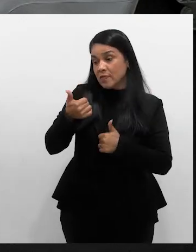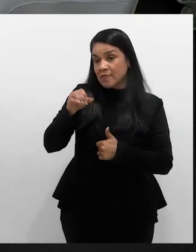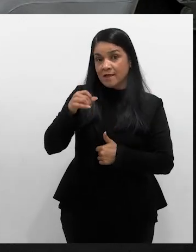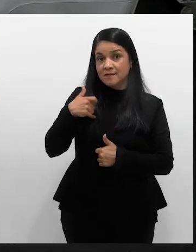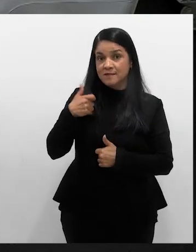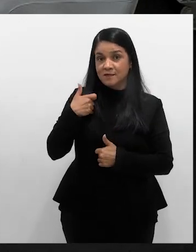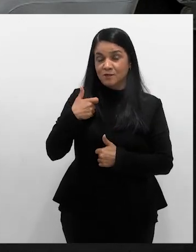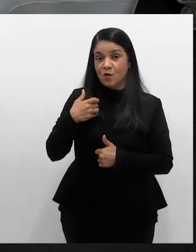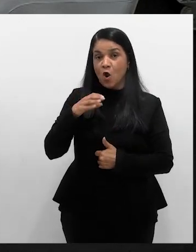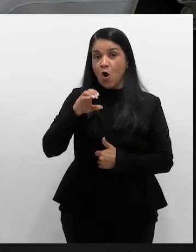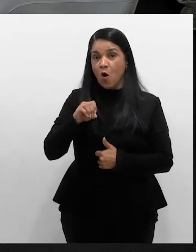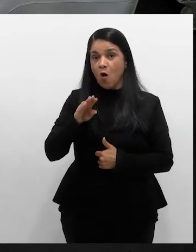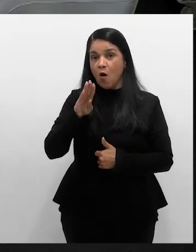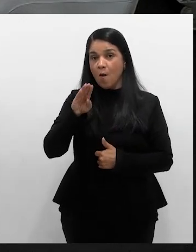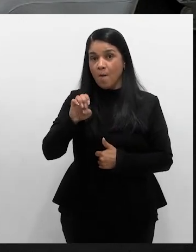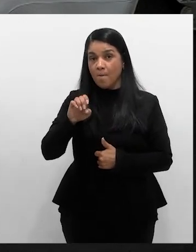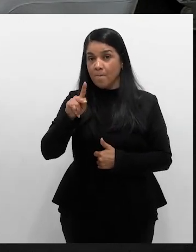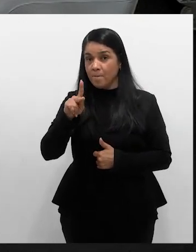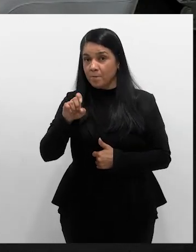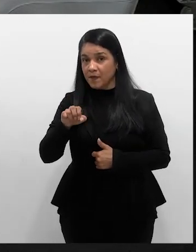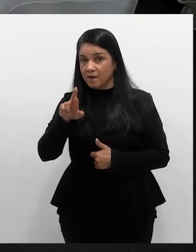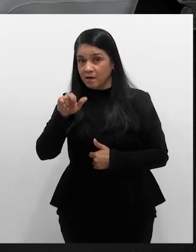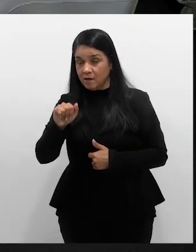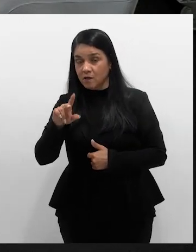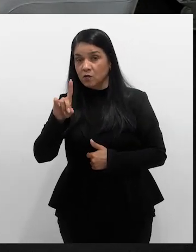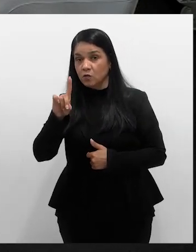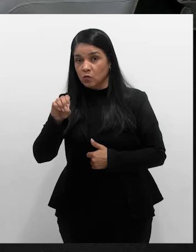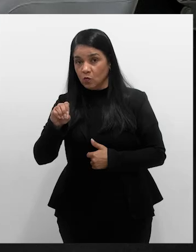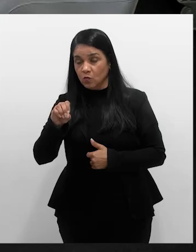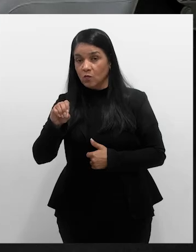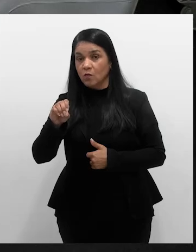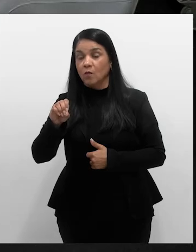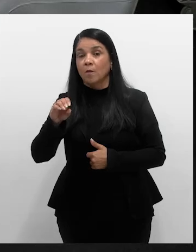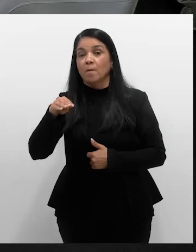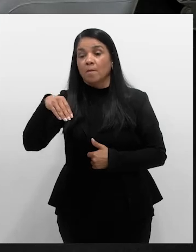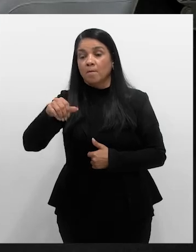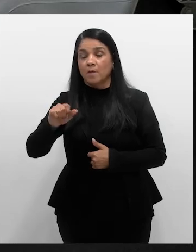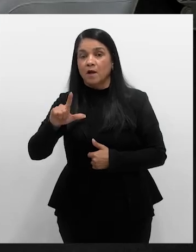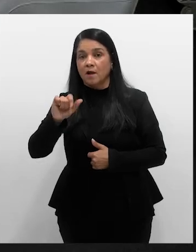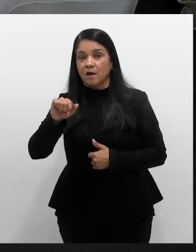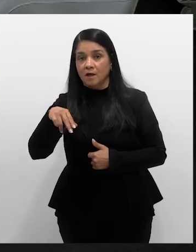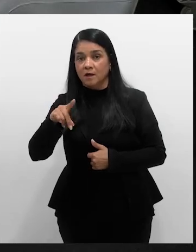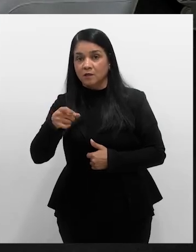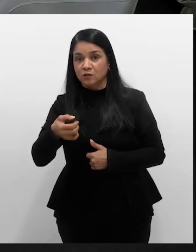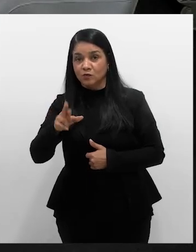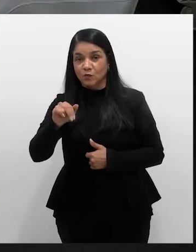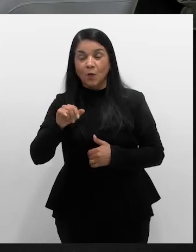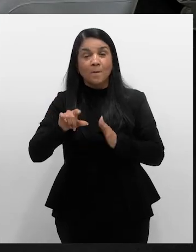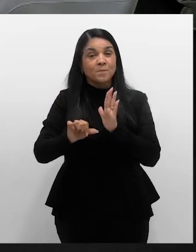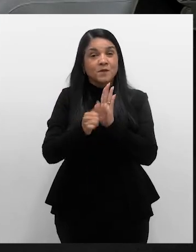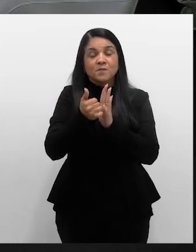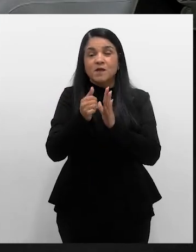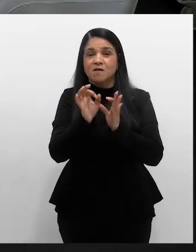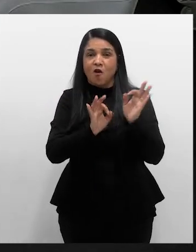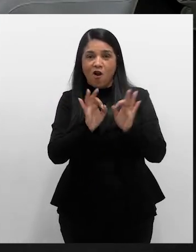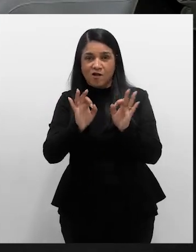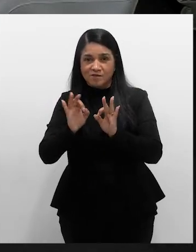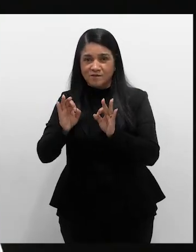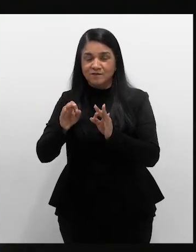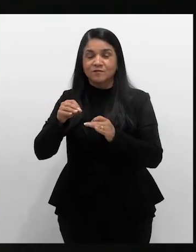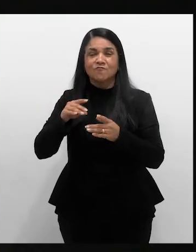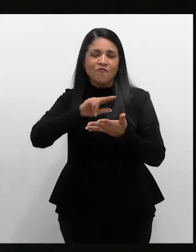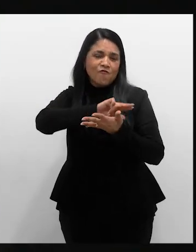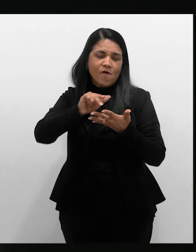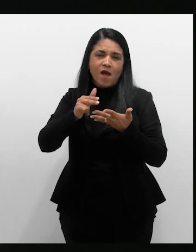anos de idade, foi a Ópera do Malandro. Olha! Você imagina? O texto, primeira montagem com no Teatro Emiliano Ginástico. Queiroz, com a